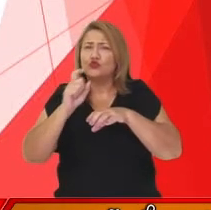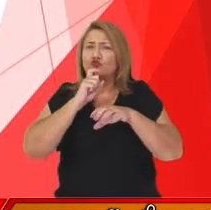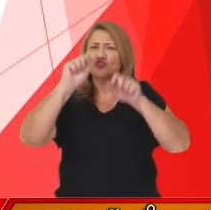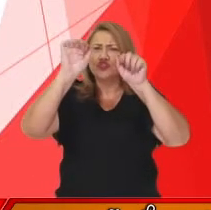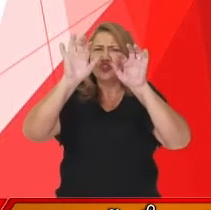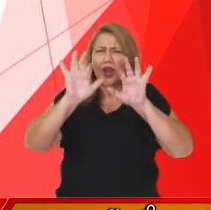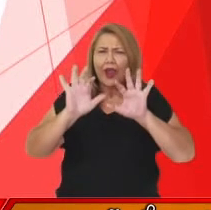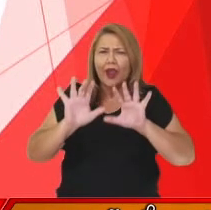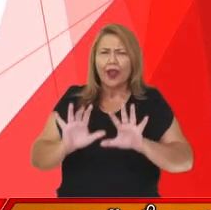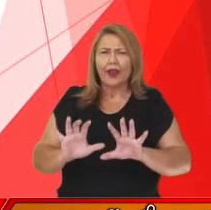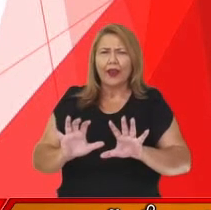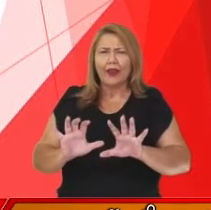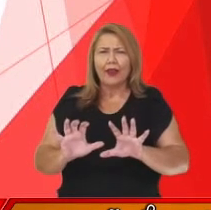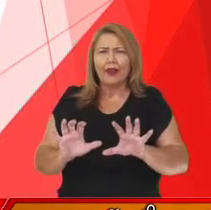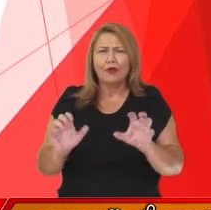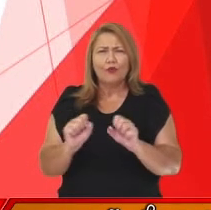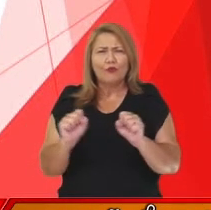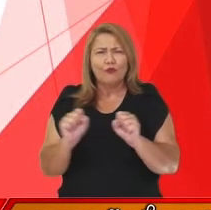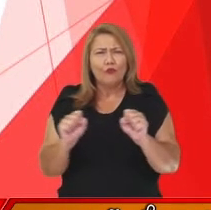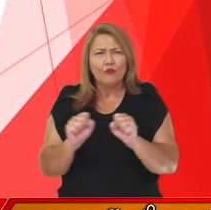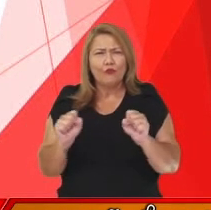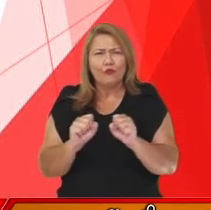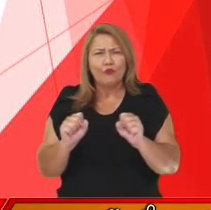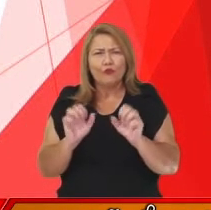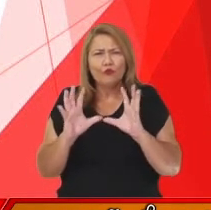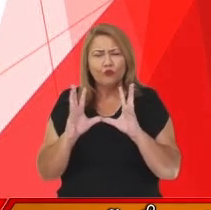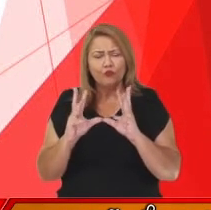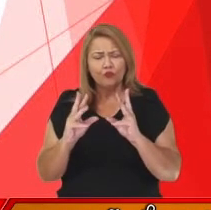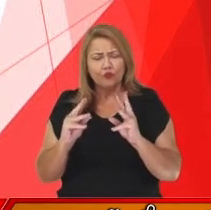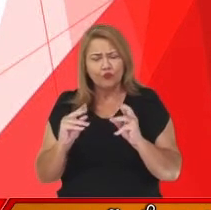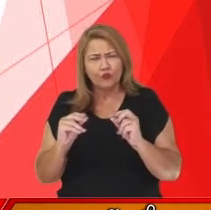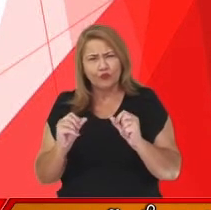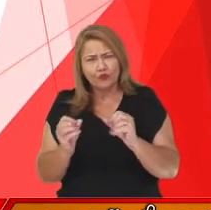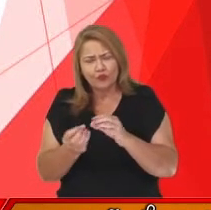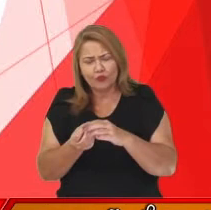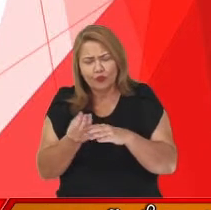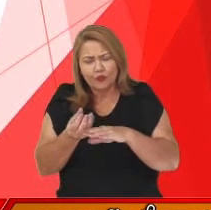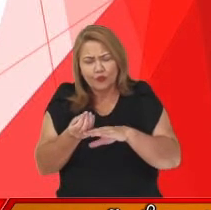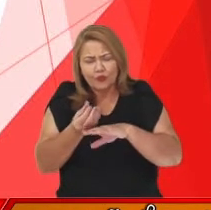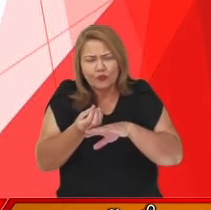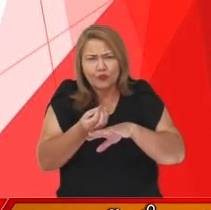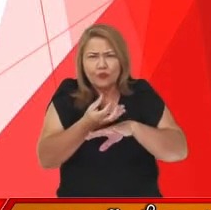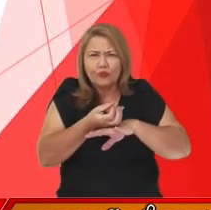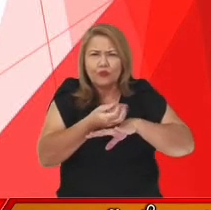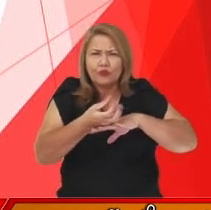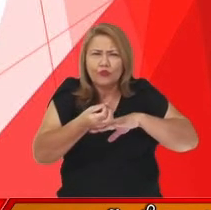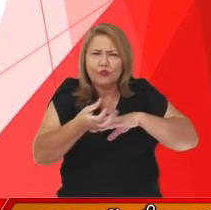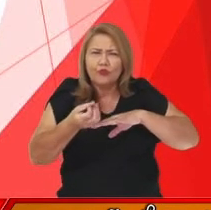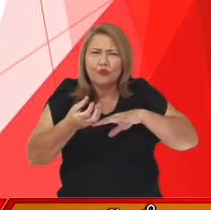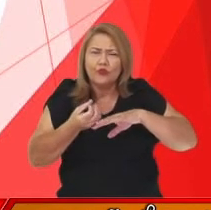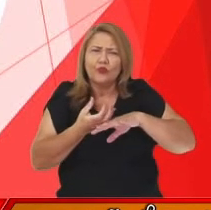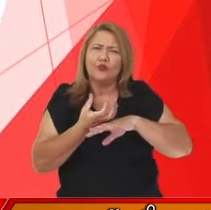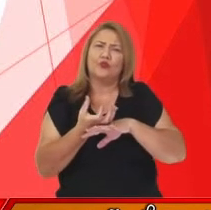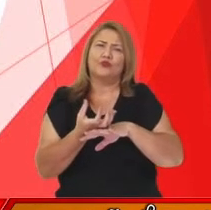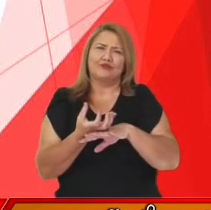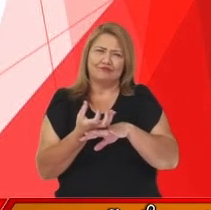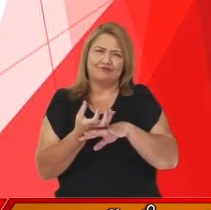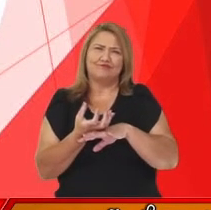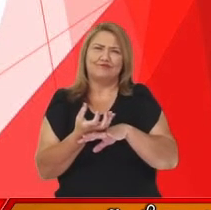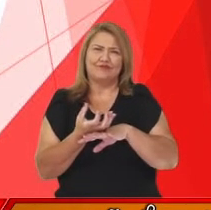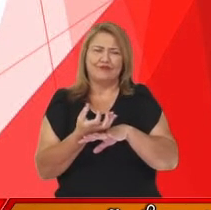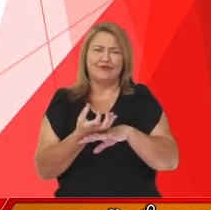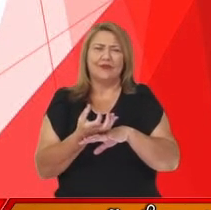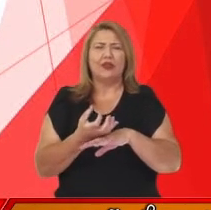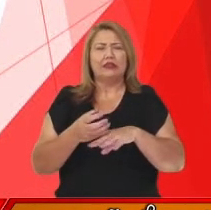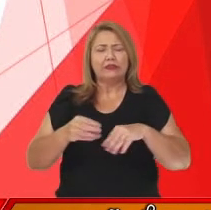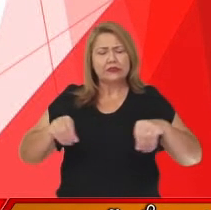falando em regiões muito frias quanto maior fosse a planta maior seria necessidade de nutrientes como